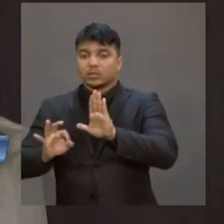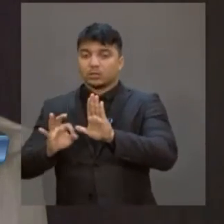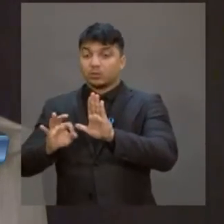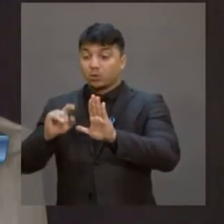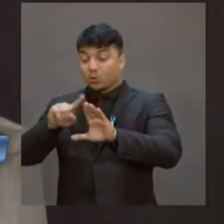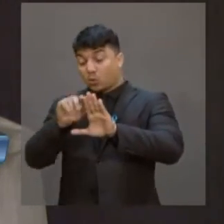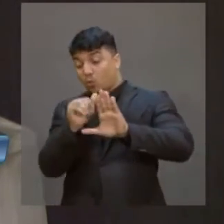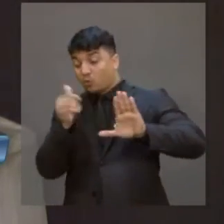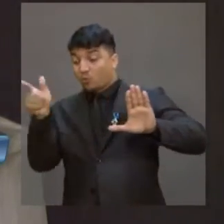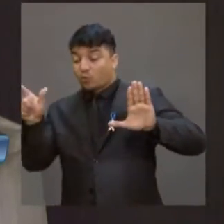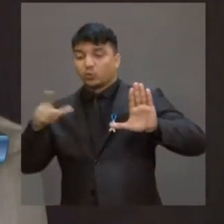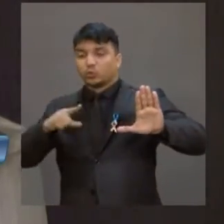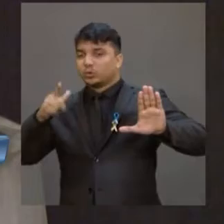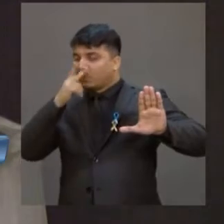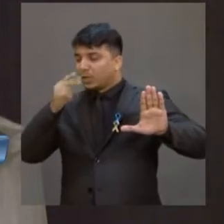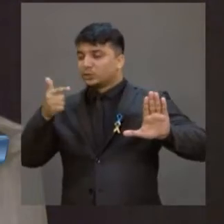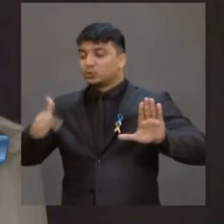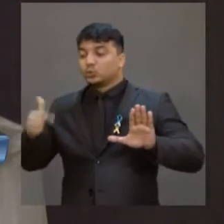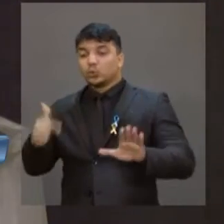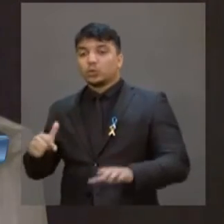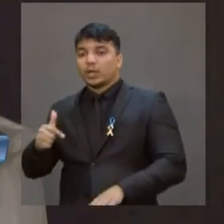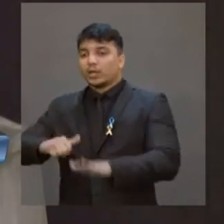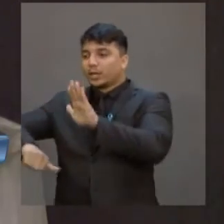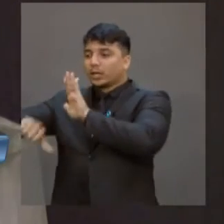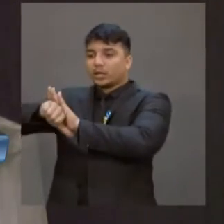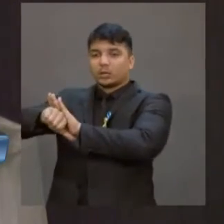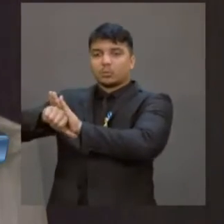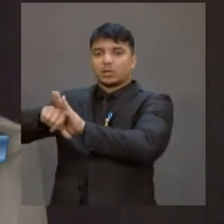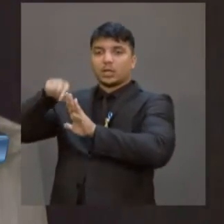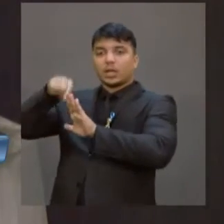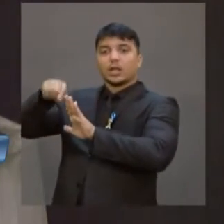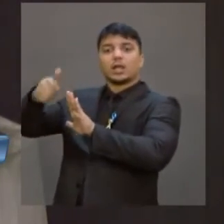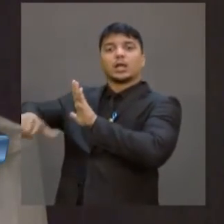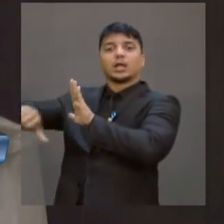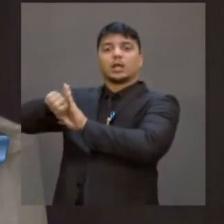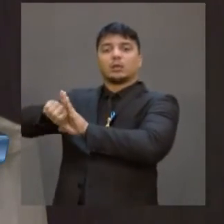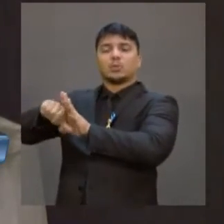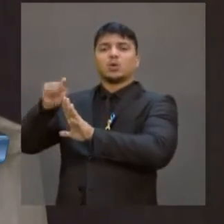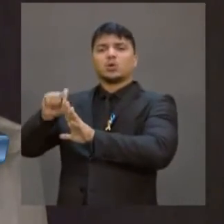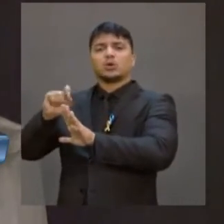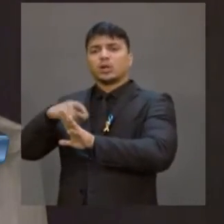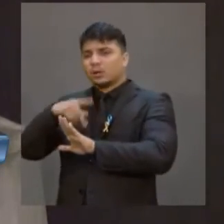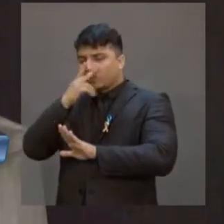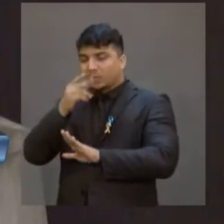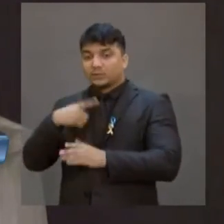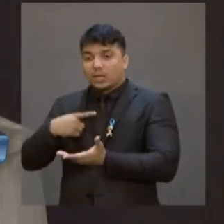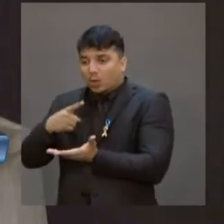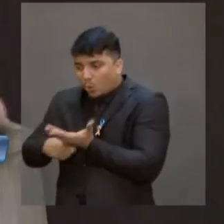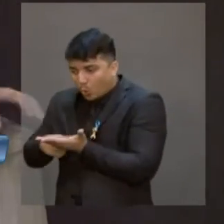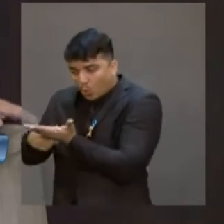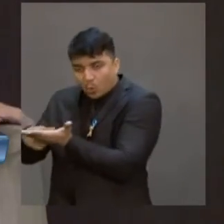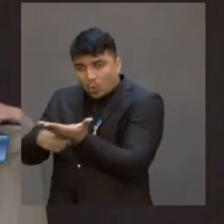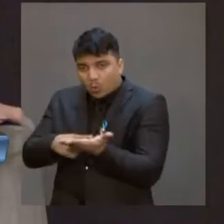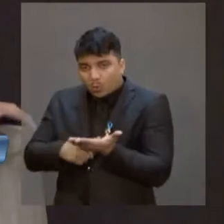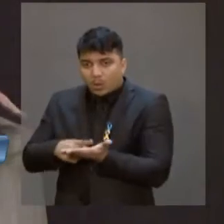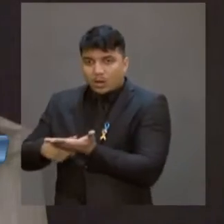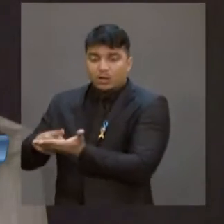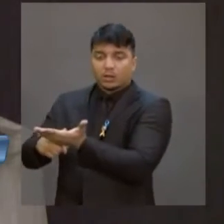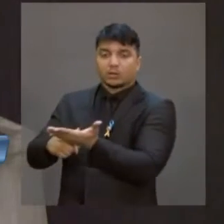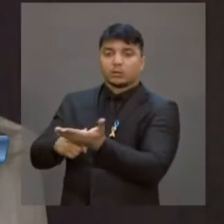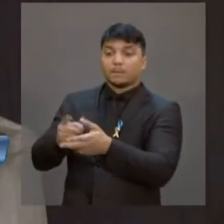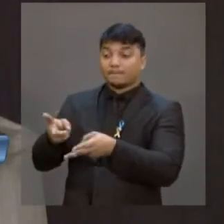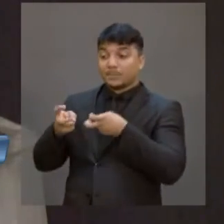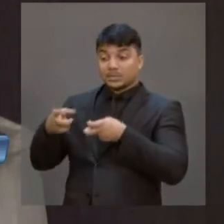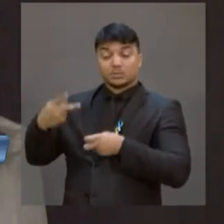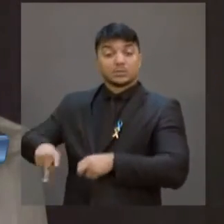criminosas, um certo pacto que agora passamos a ver aqui